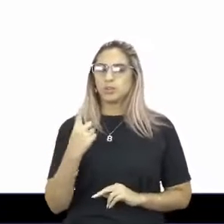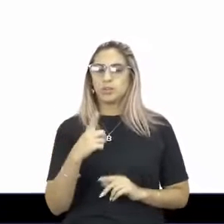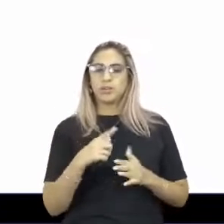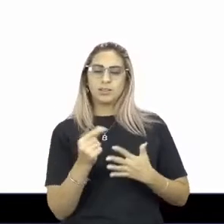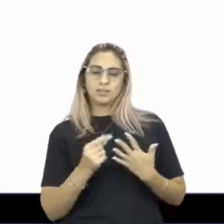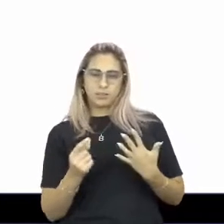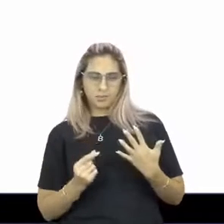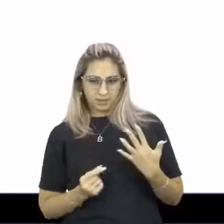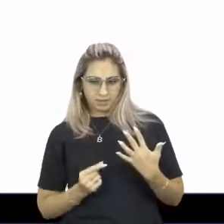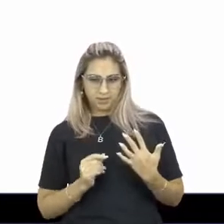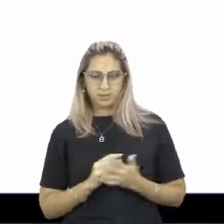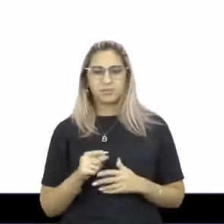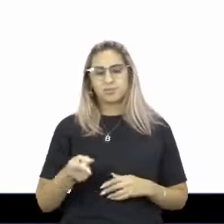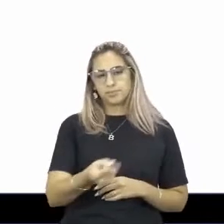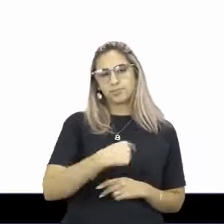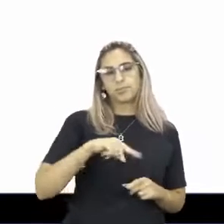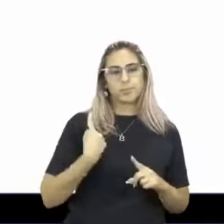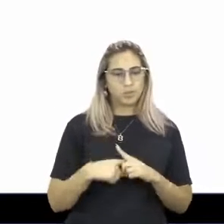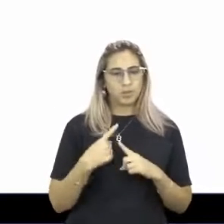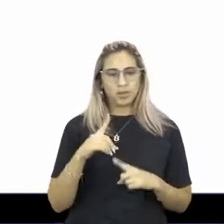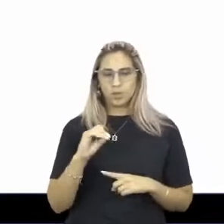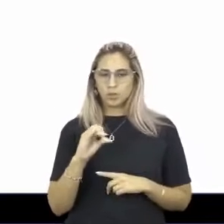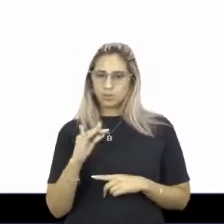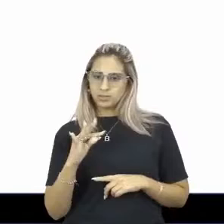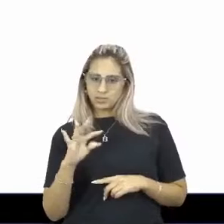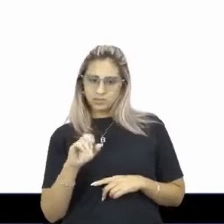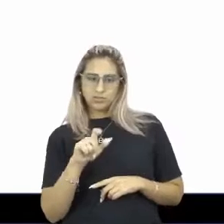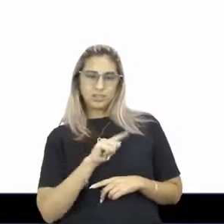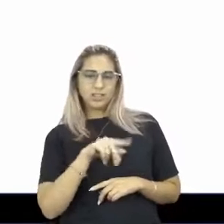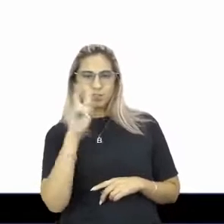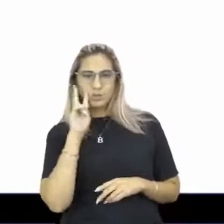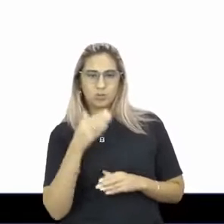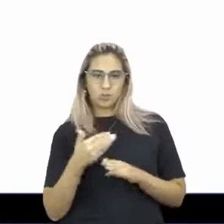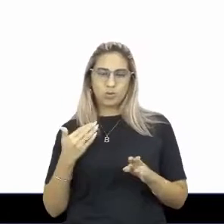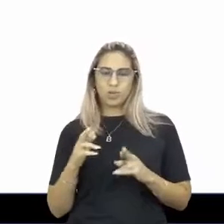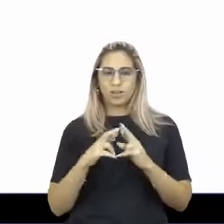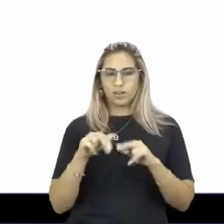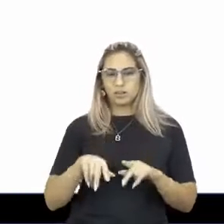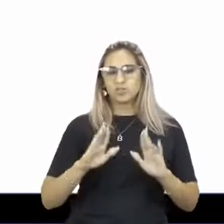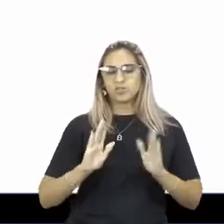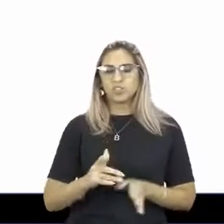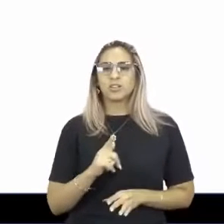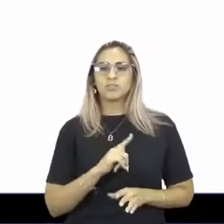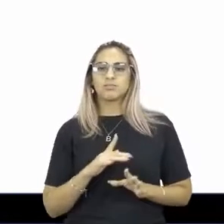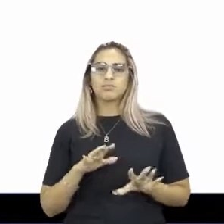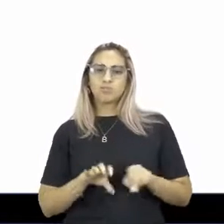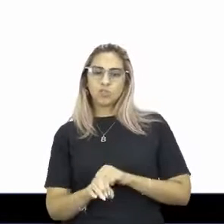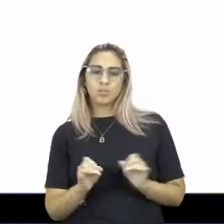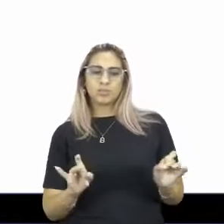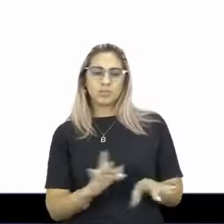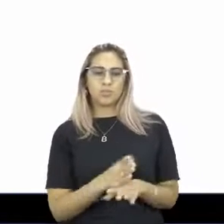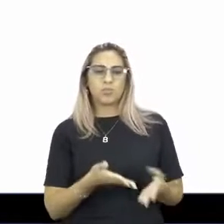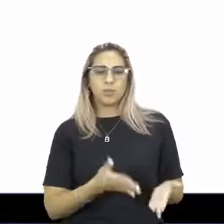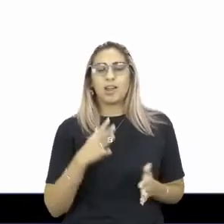disciplina. Isso daqui é porque esse docente ele já teve um histórico na rede. Então, ele já possui uma formação cadastrada previamente